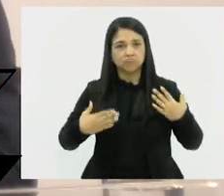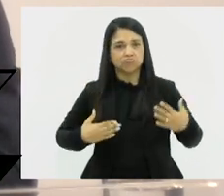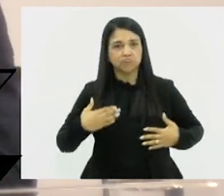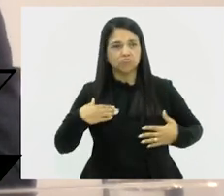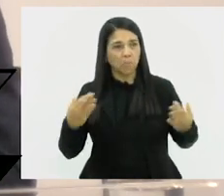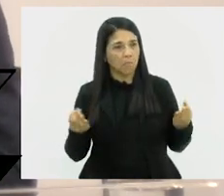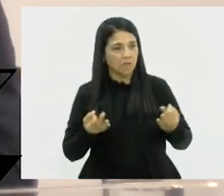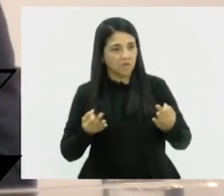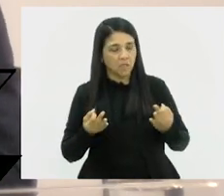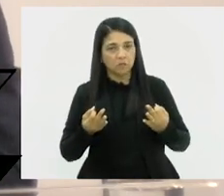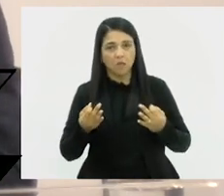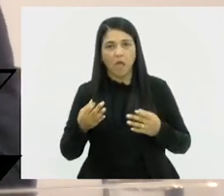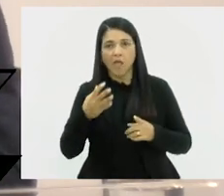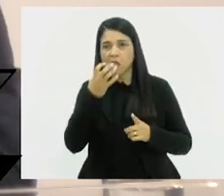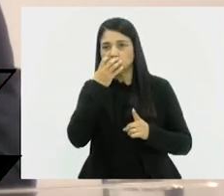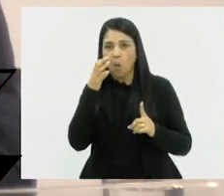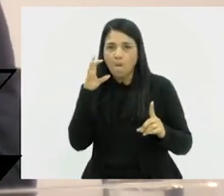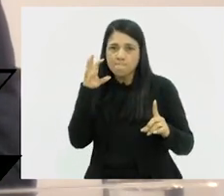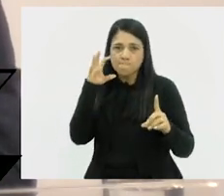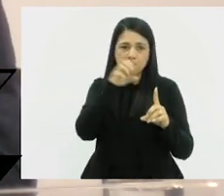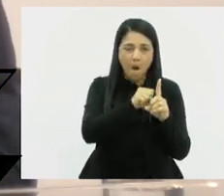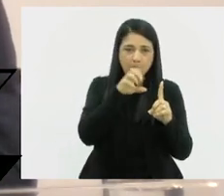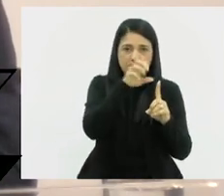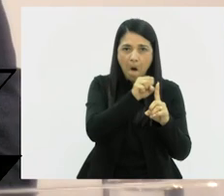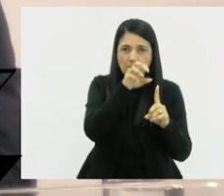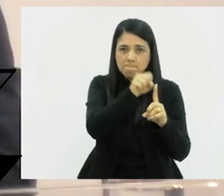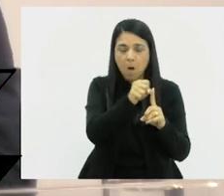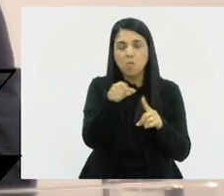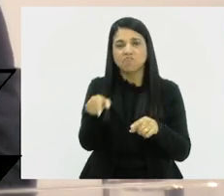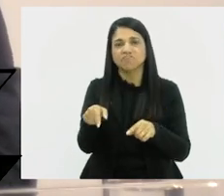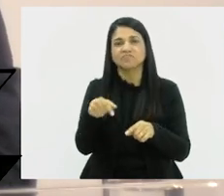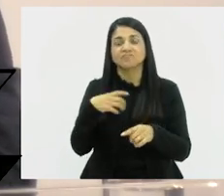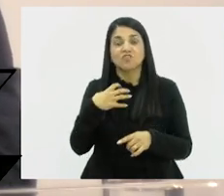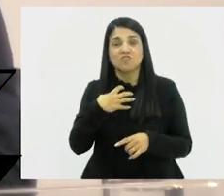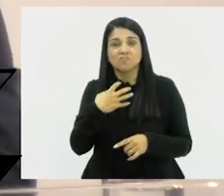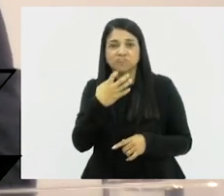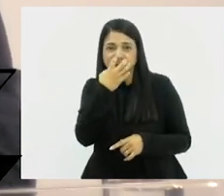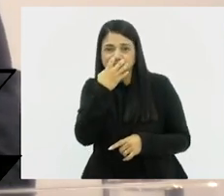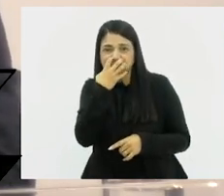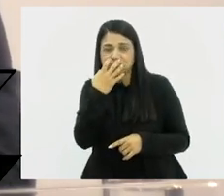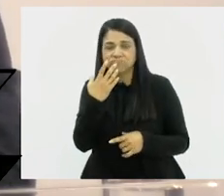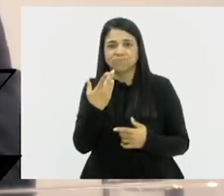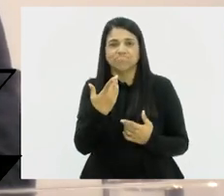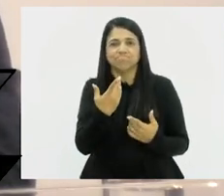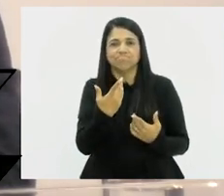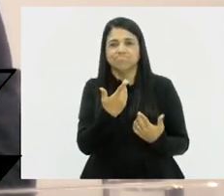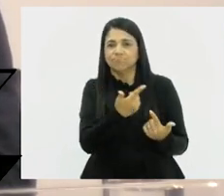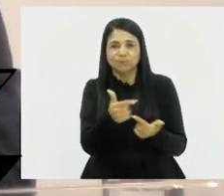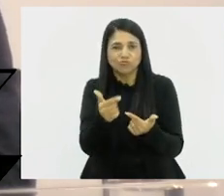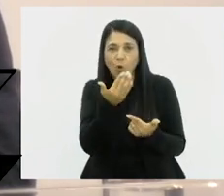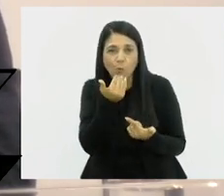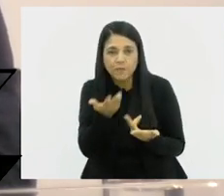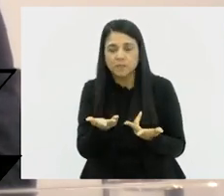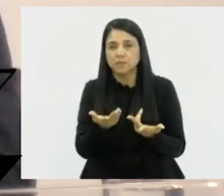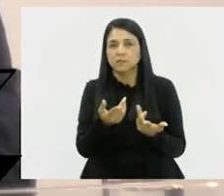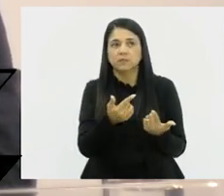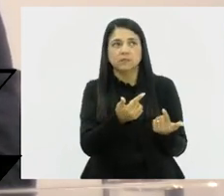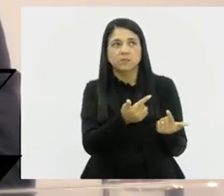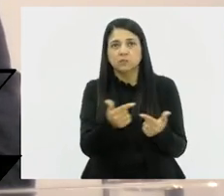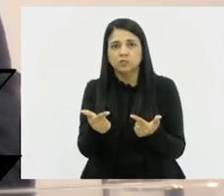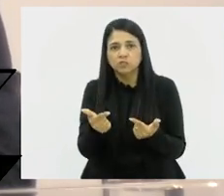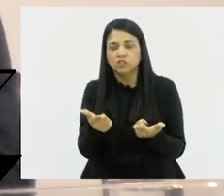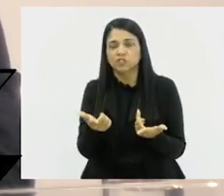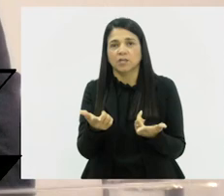causa de um ataque de um cachorro maltratado, a gente vê aquela condução que nos